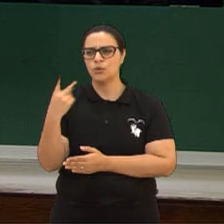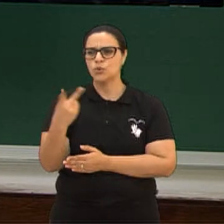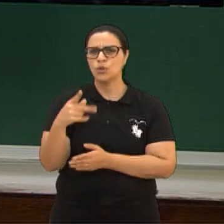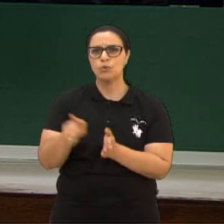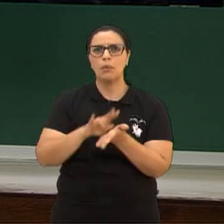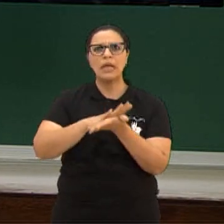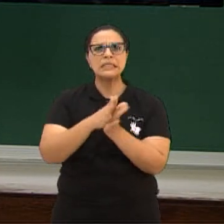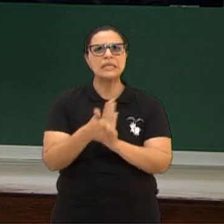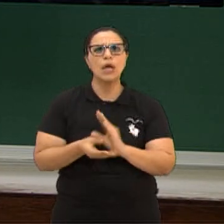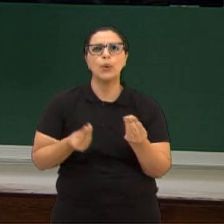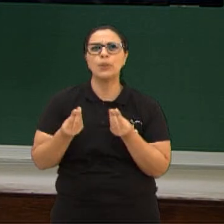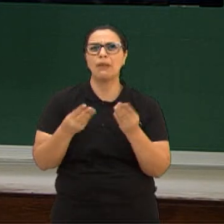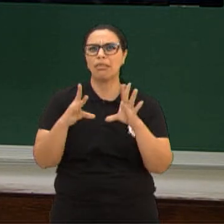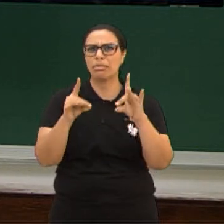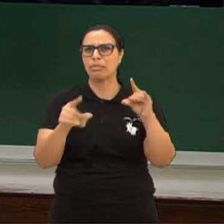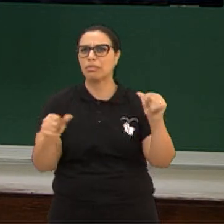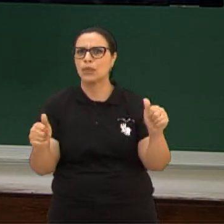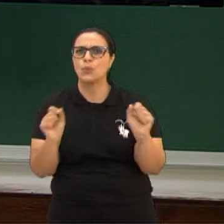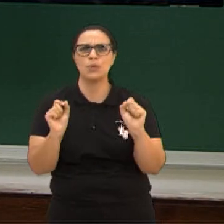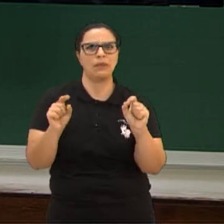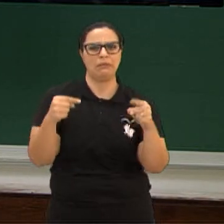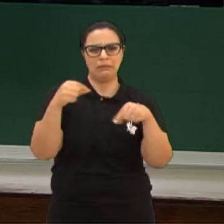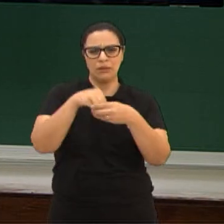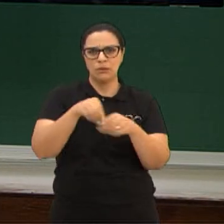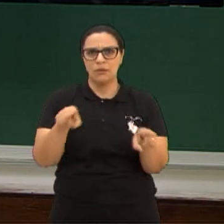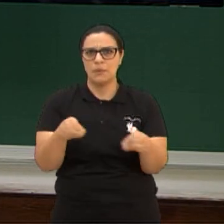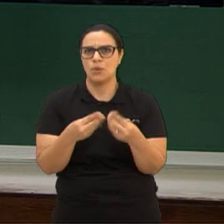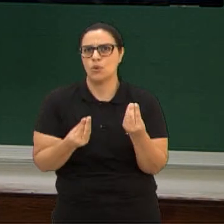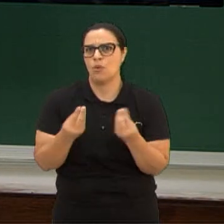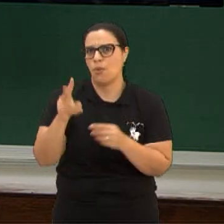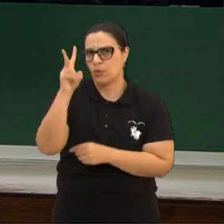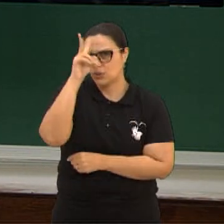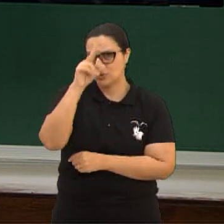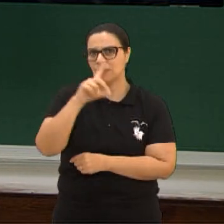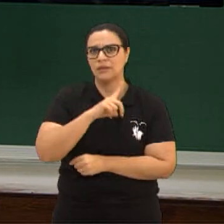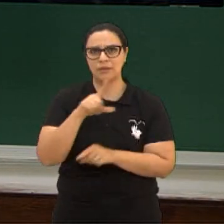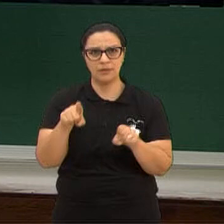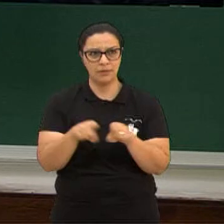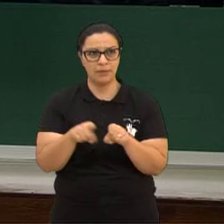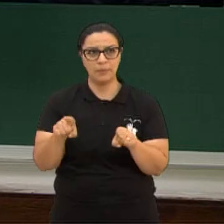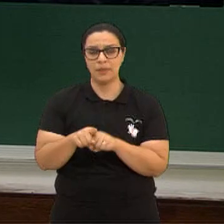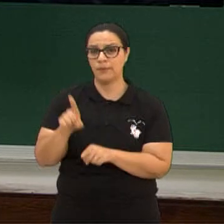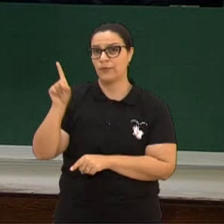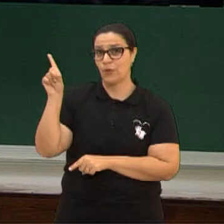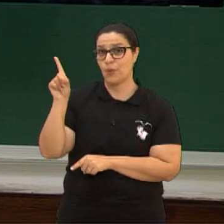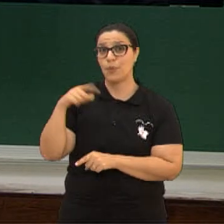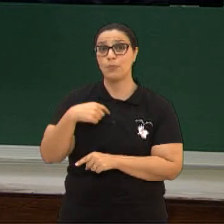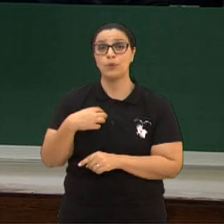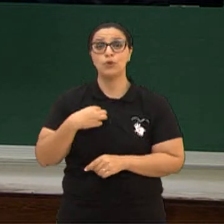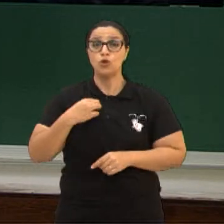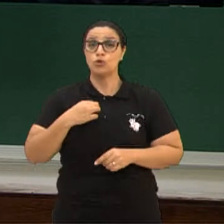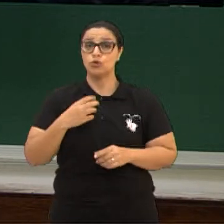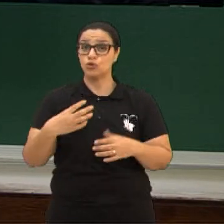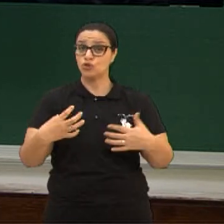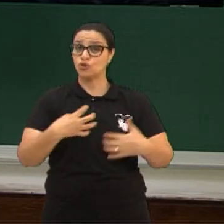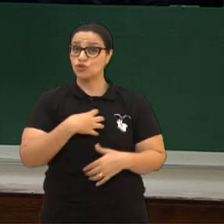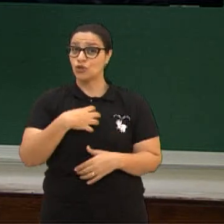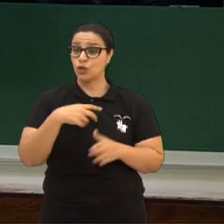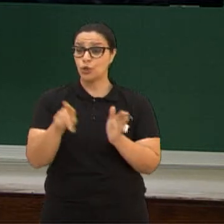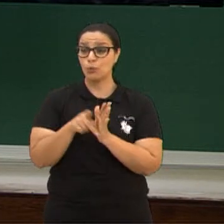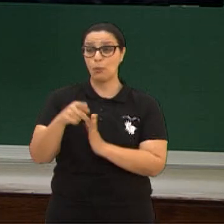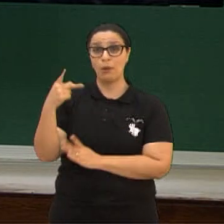estraga, então? Ele está estragando alguma coisa nessa música. Ela tem uma historinha. Ele estraga o estilo